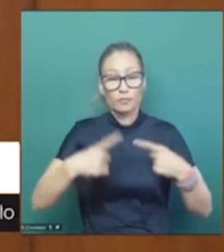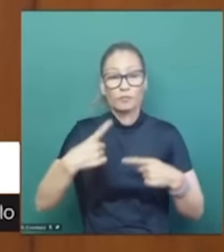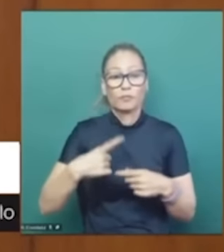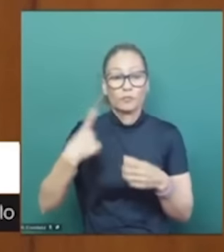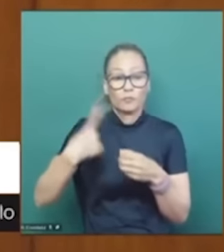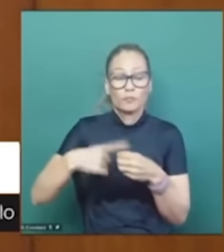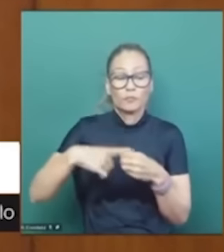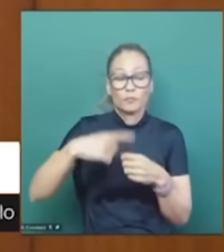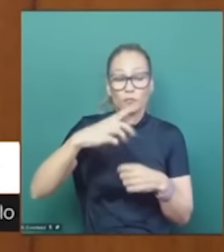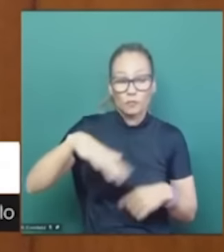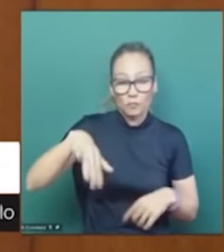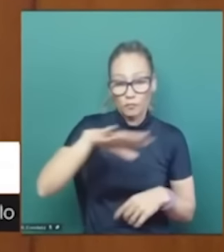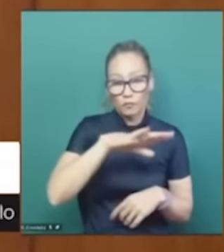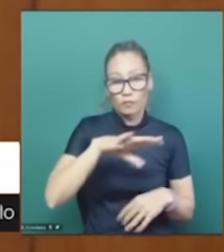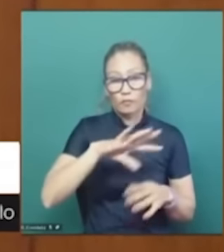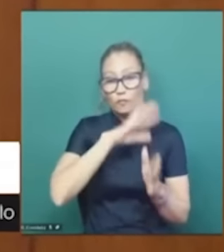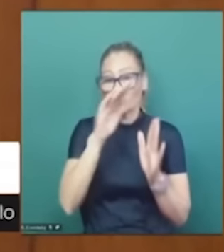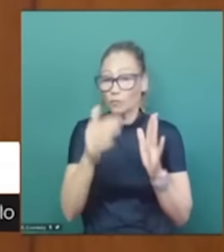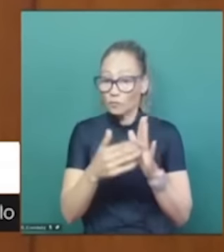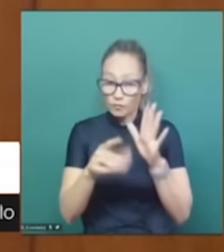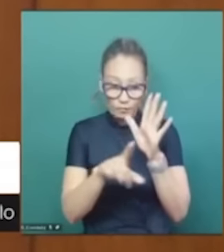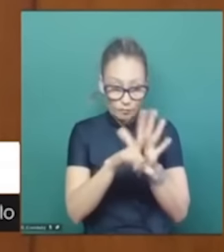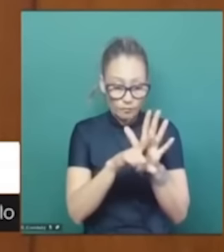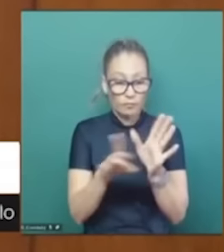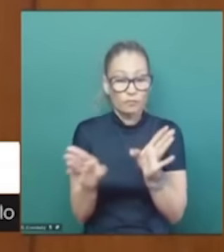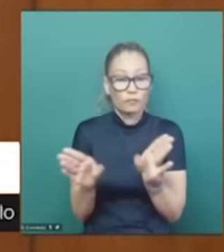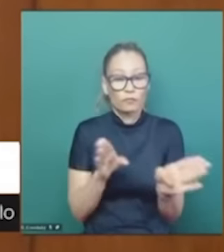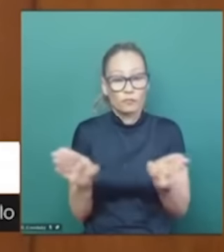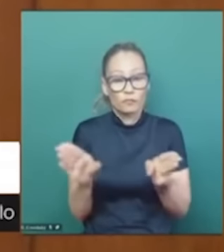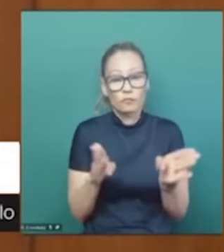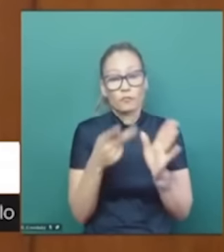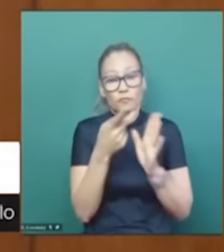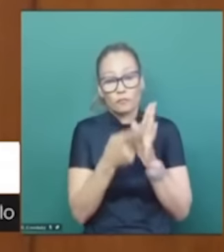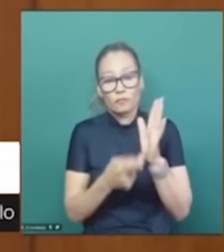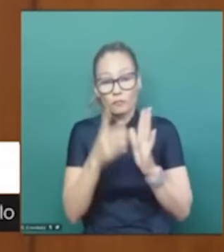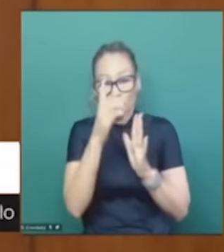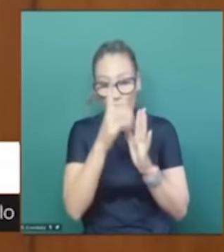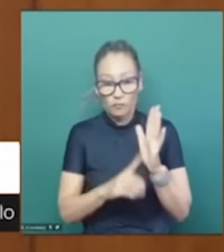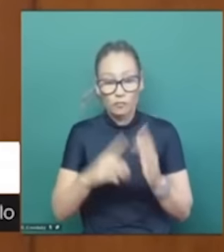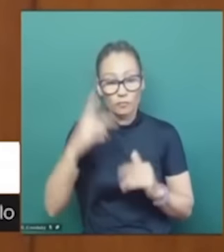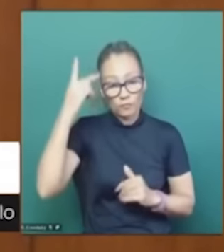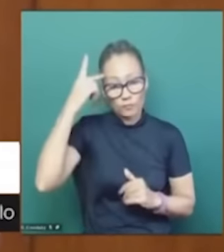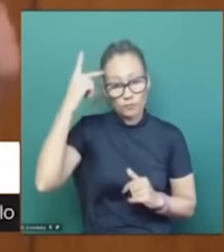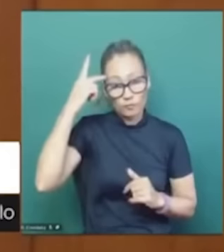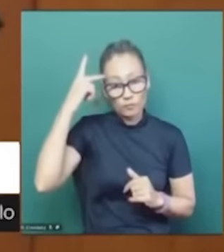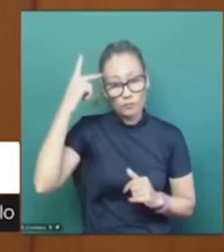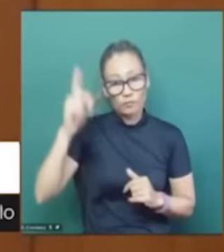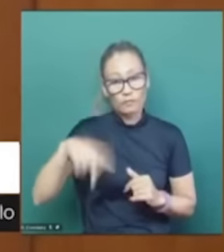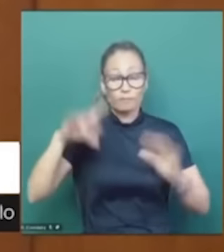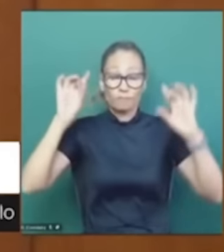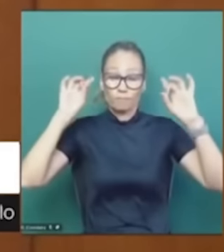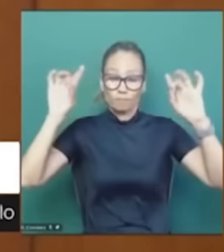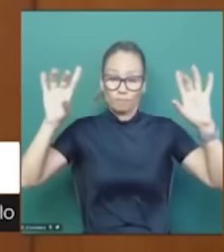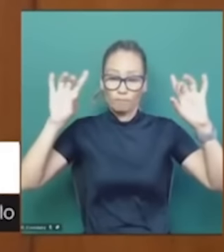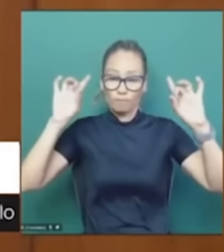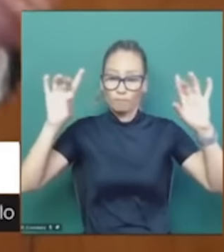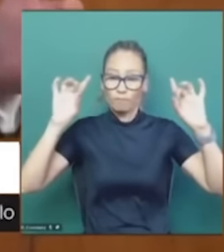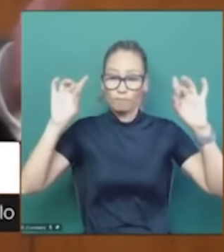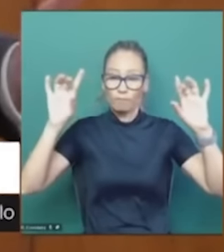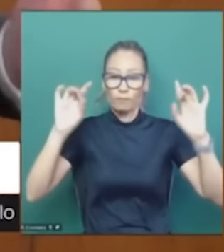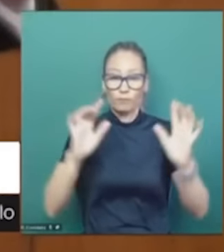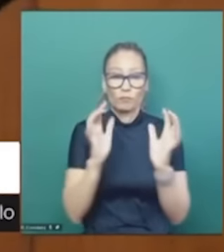de zoneamento e os planos diretores da cidade de São Paulo foram feitas exclusivamente pelo único grupo político,